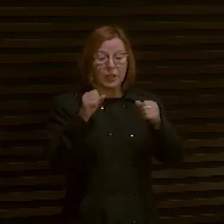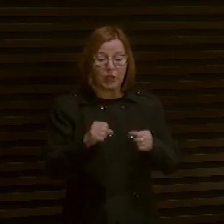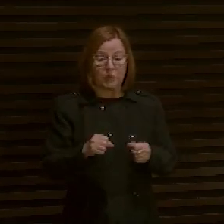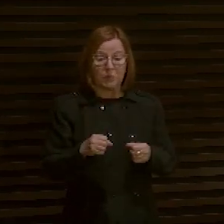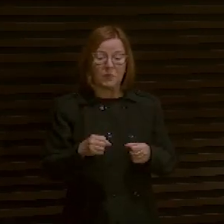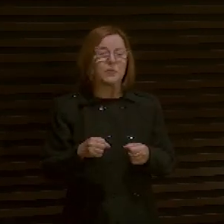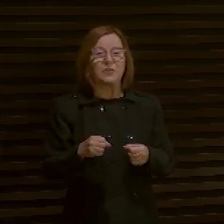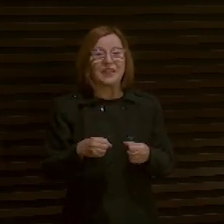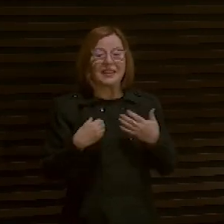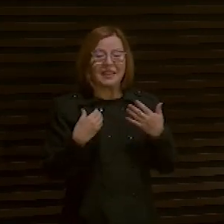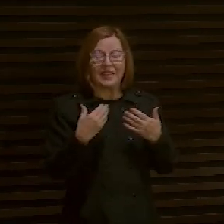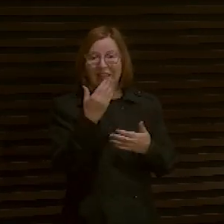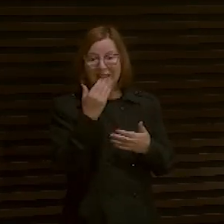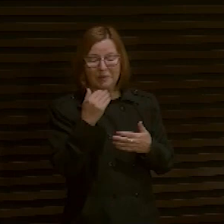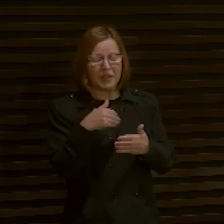E nós temos o quê?